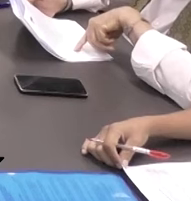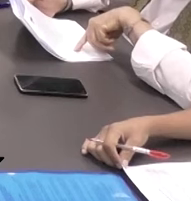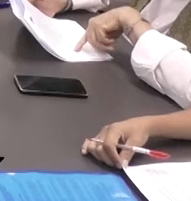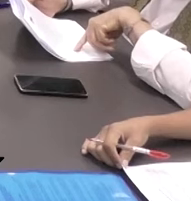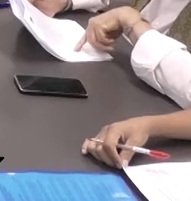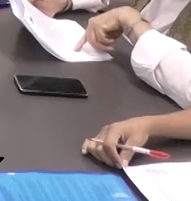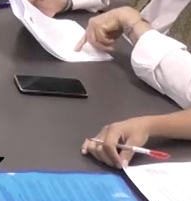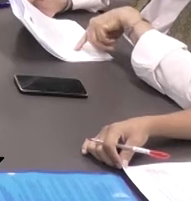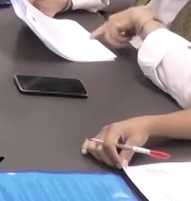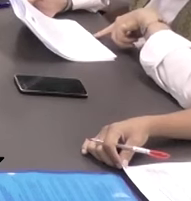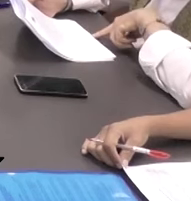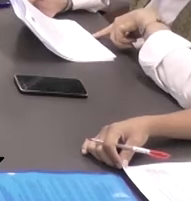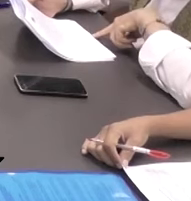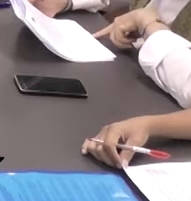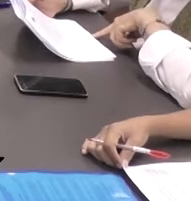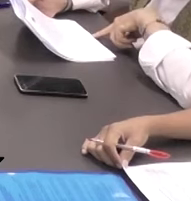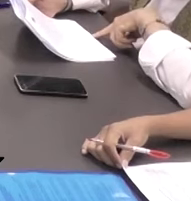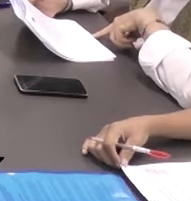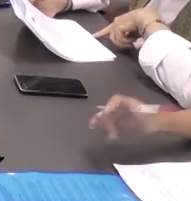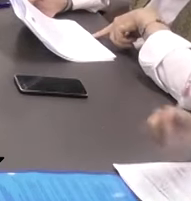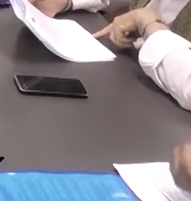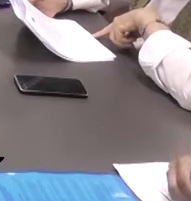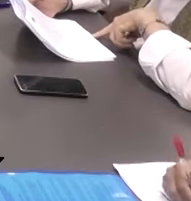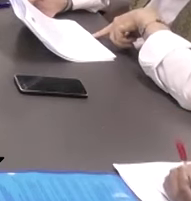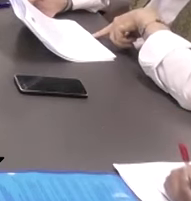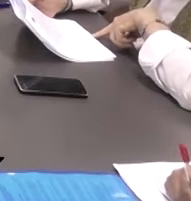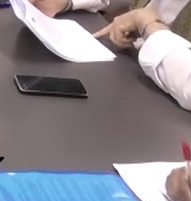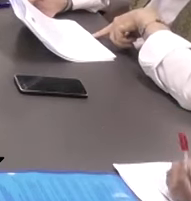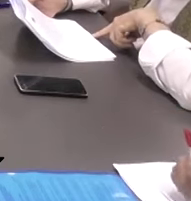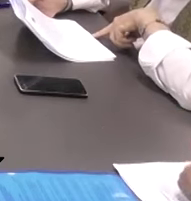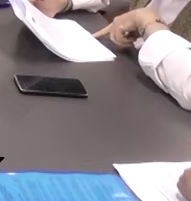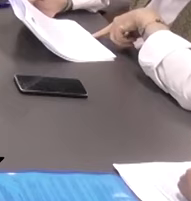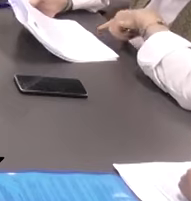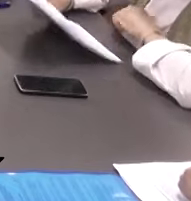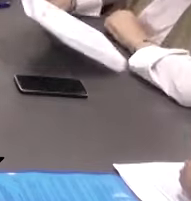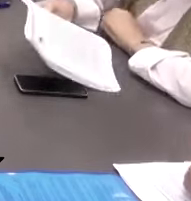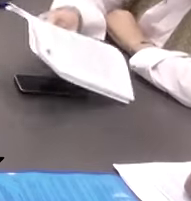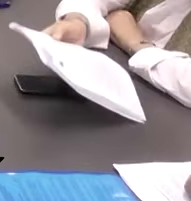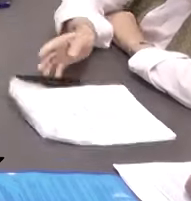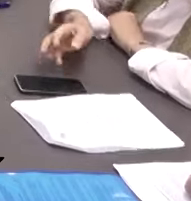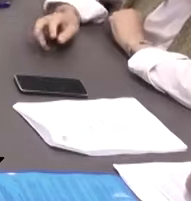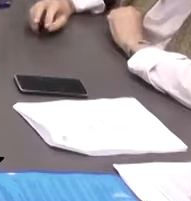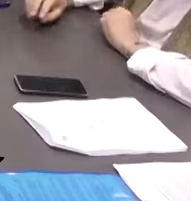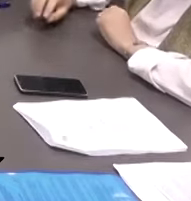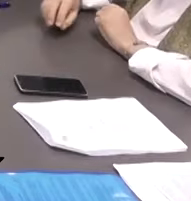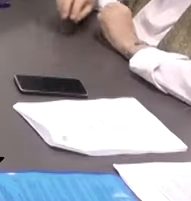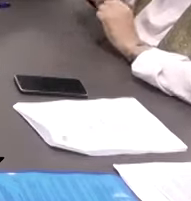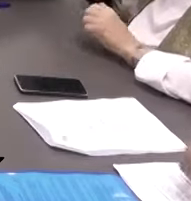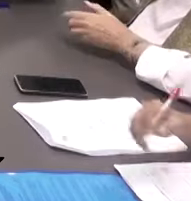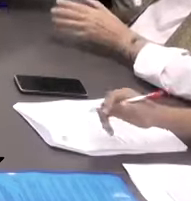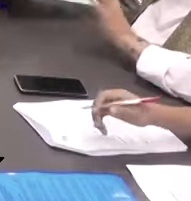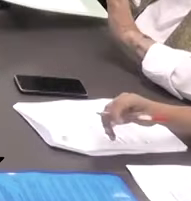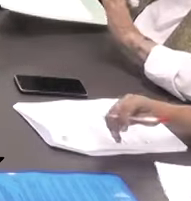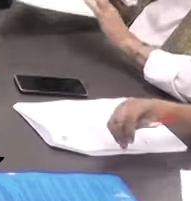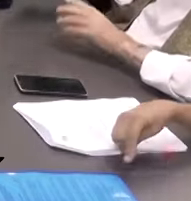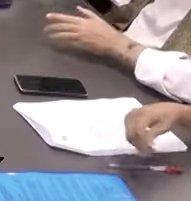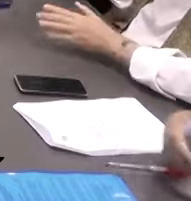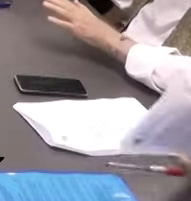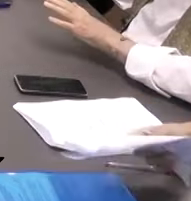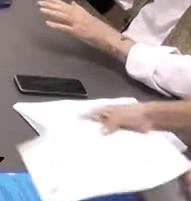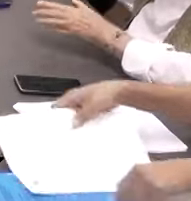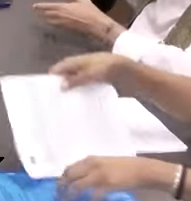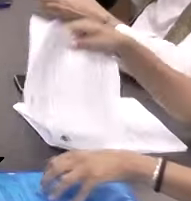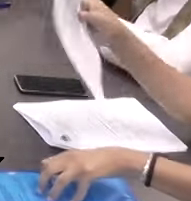Não havendo quem queira discutir, é encerrada a discussão. Em votação, os senhores que aprovam, permaneçam como estão, aprovados